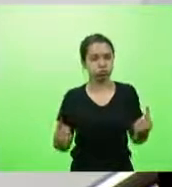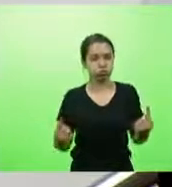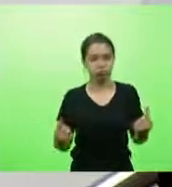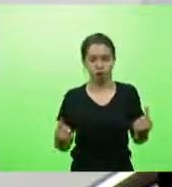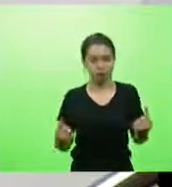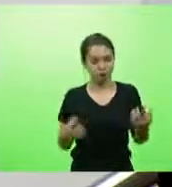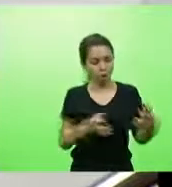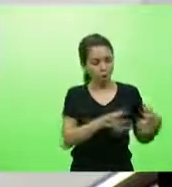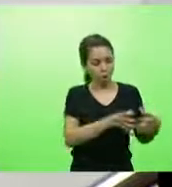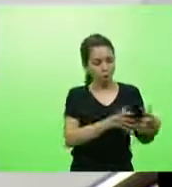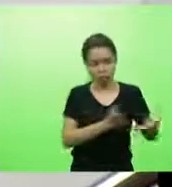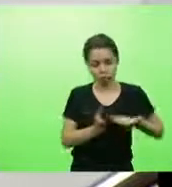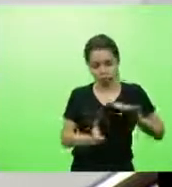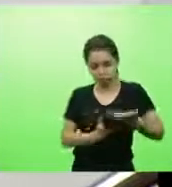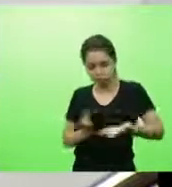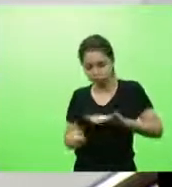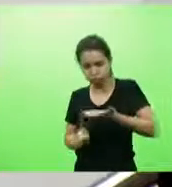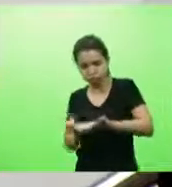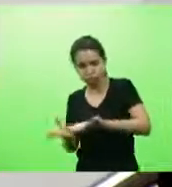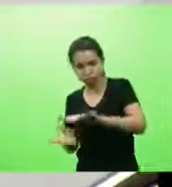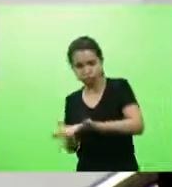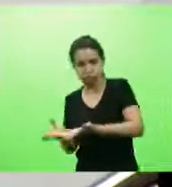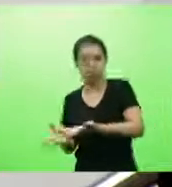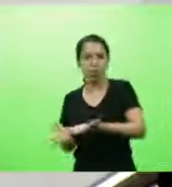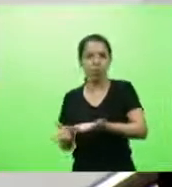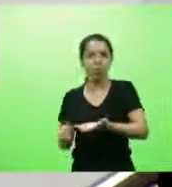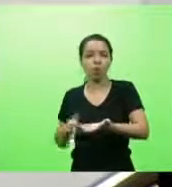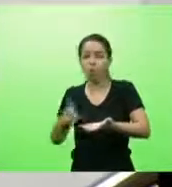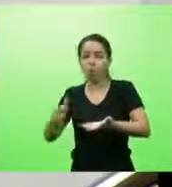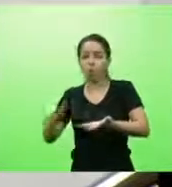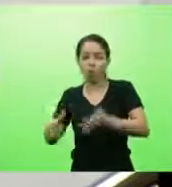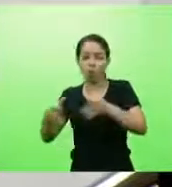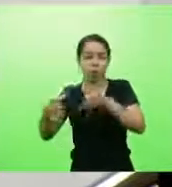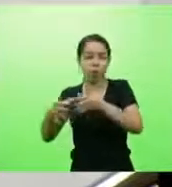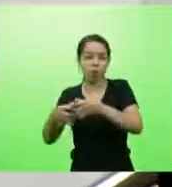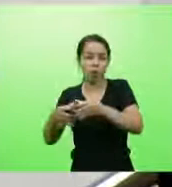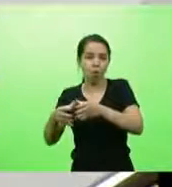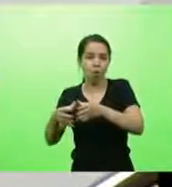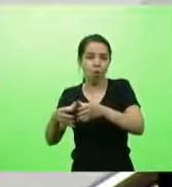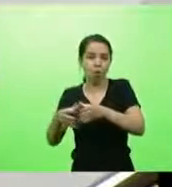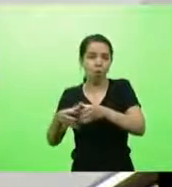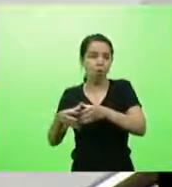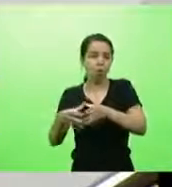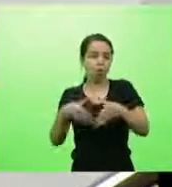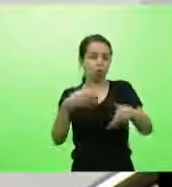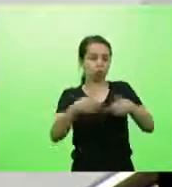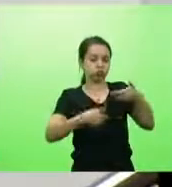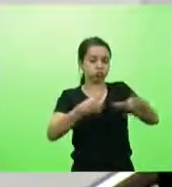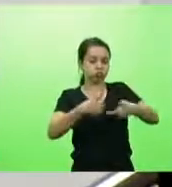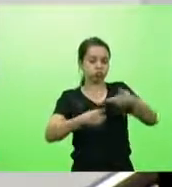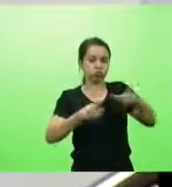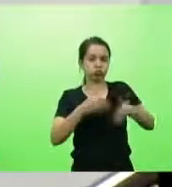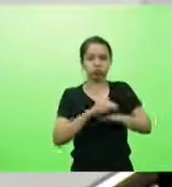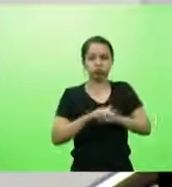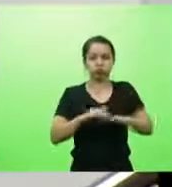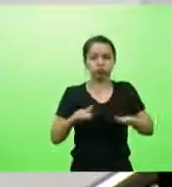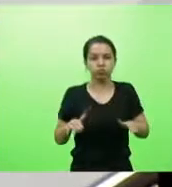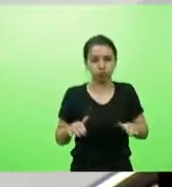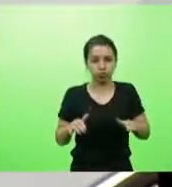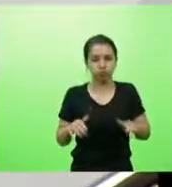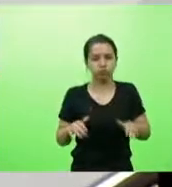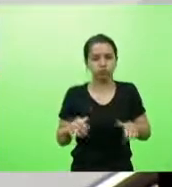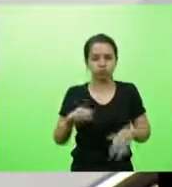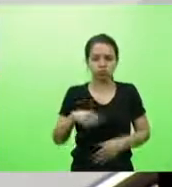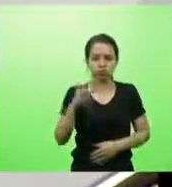outro brasileiro. Um brasileiro que serve e o outro que se serve. Que tipo de país somos